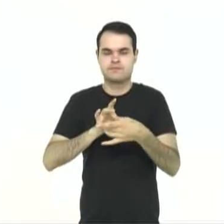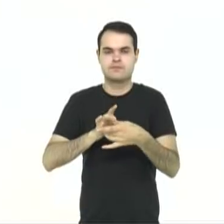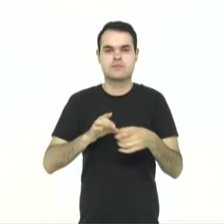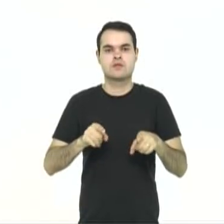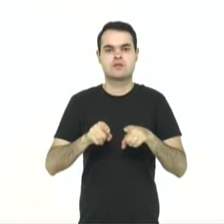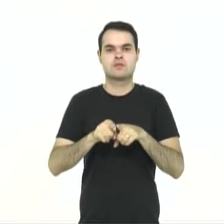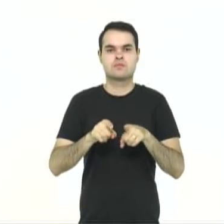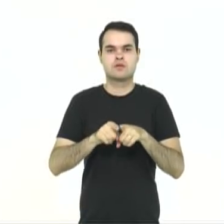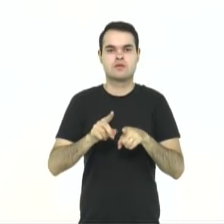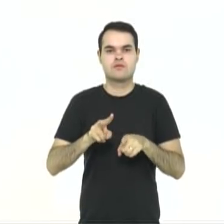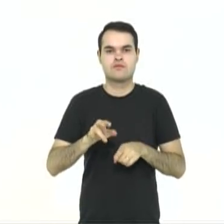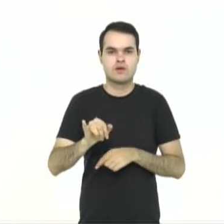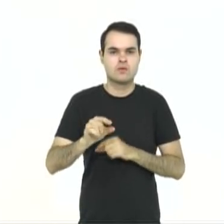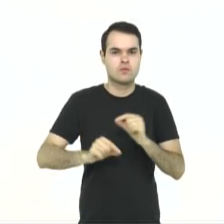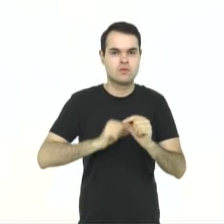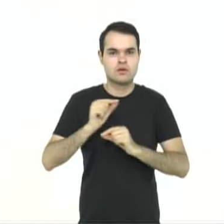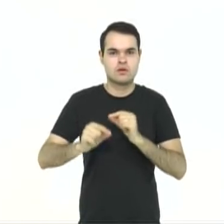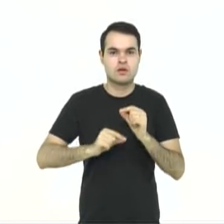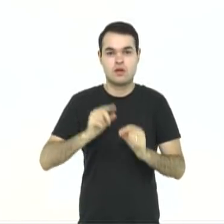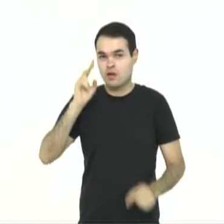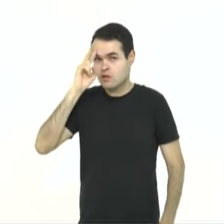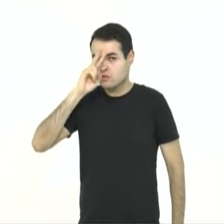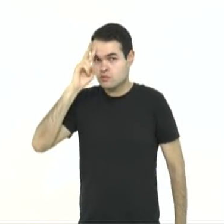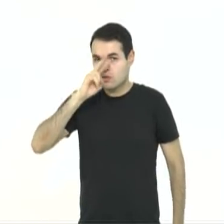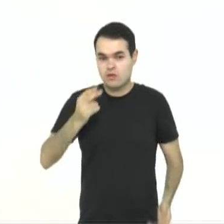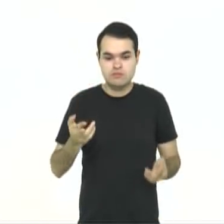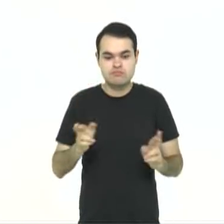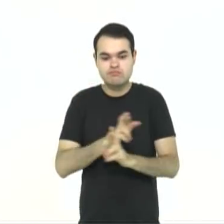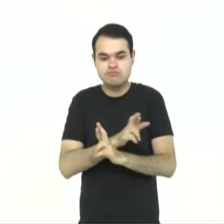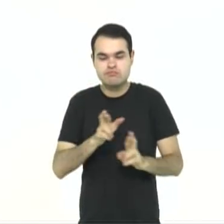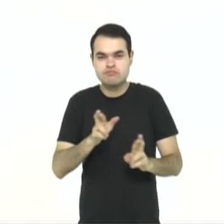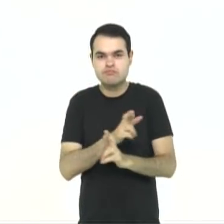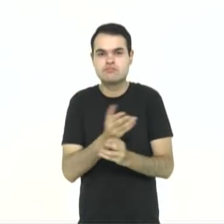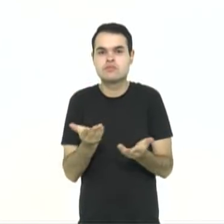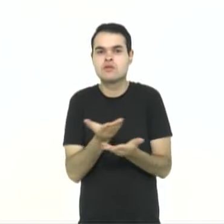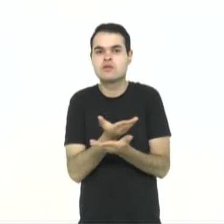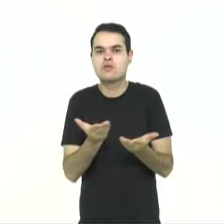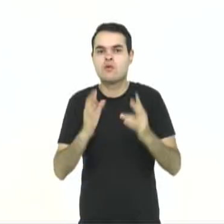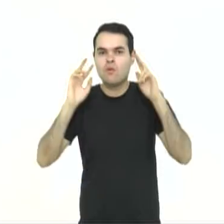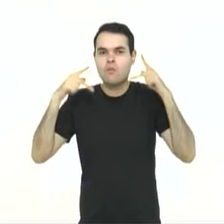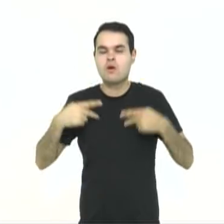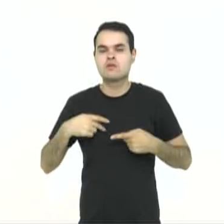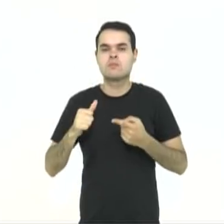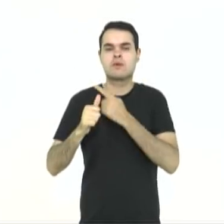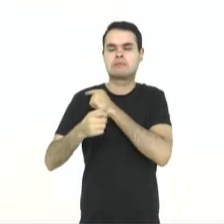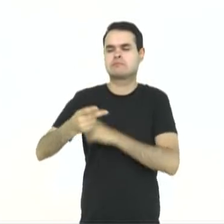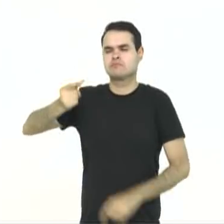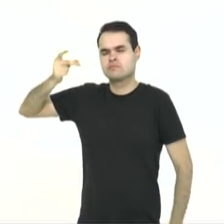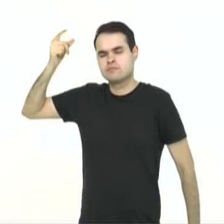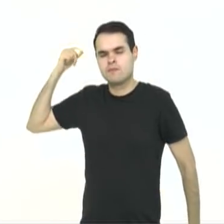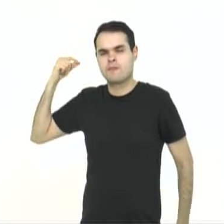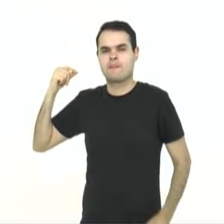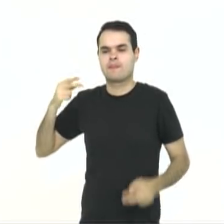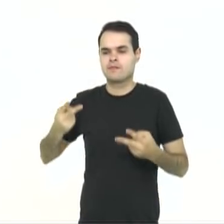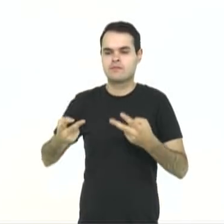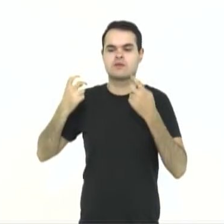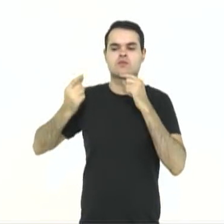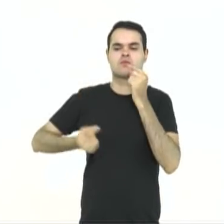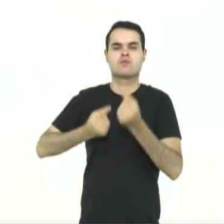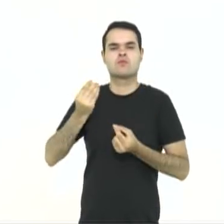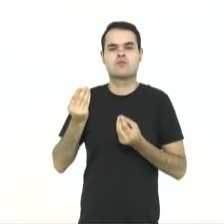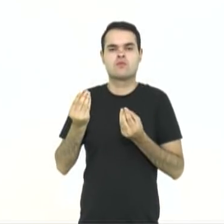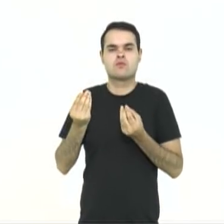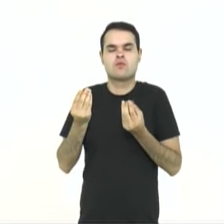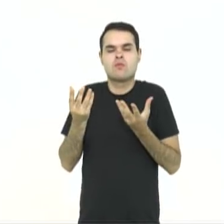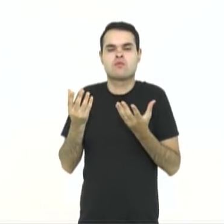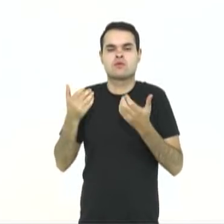vamos rever a história das primeiras interações verbais humanas, conhecer as características de uma carta de reclamação e